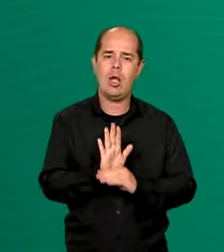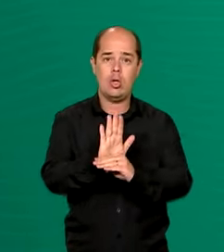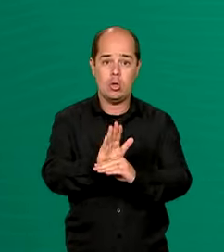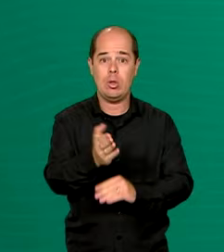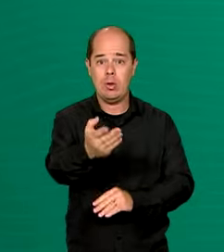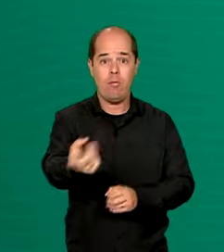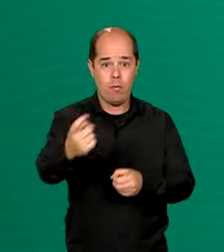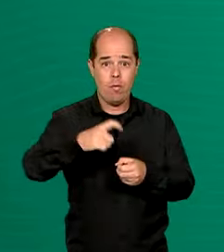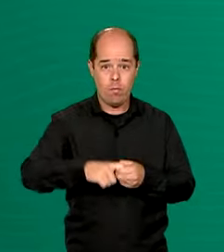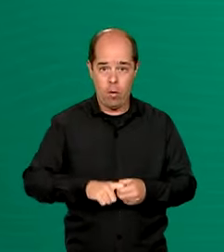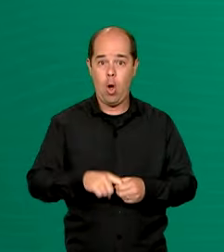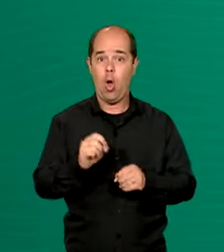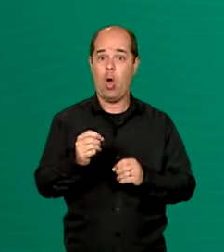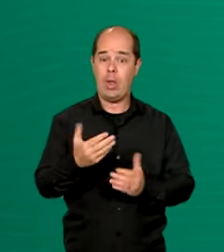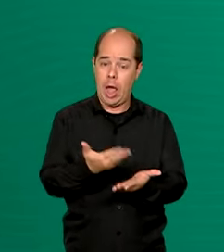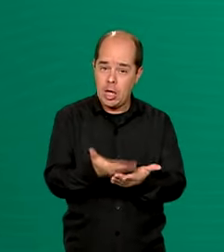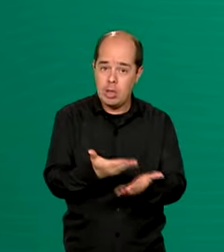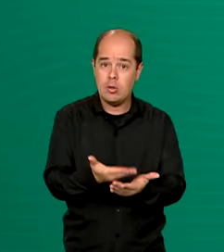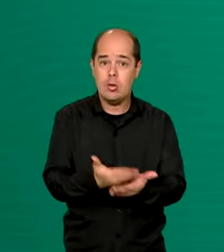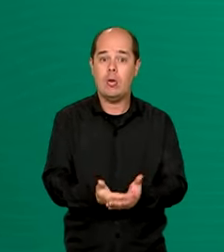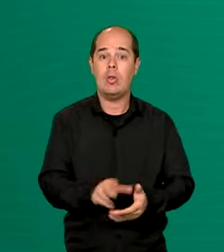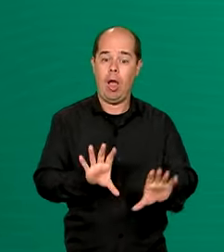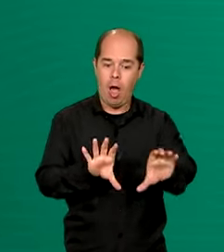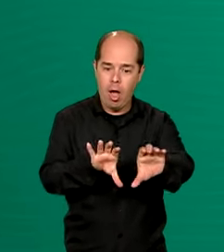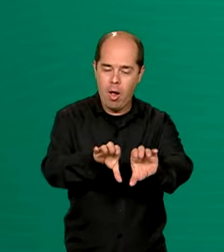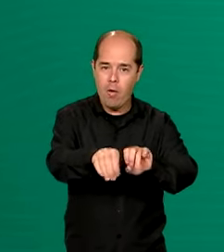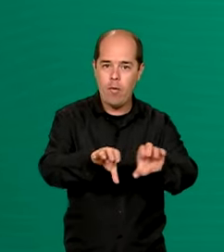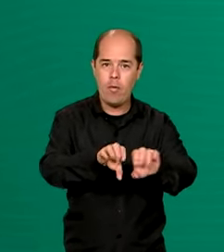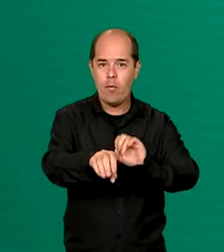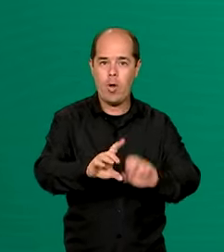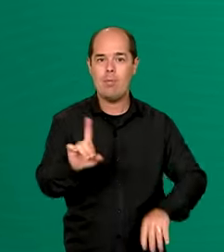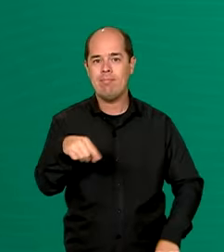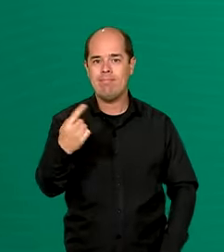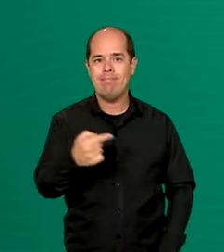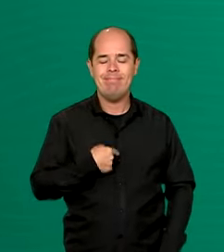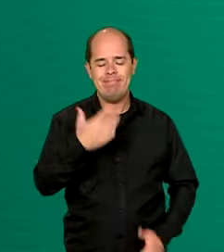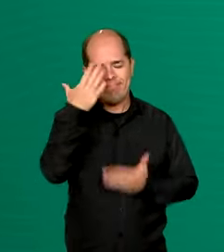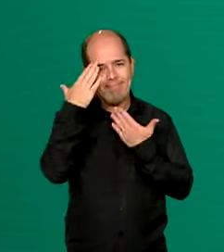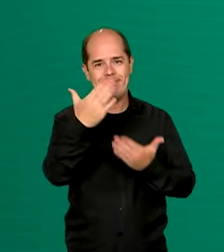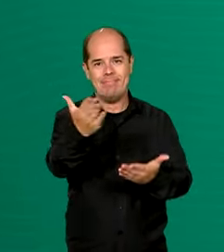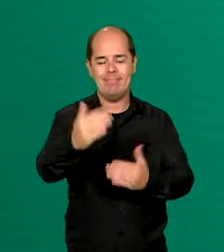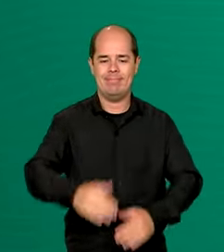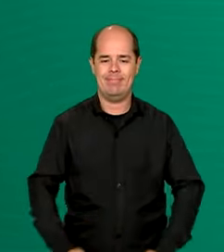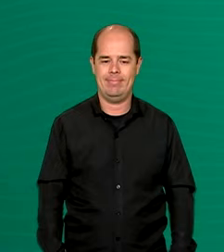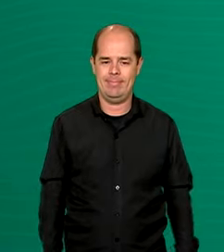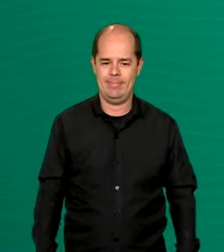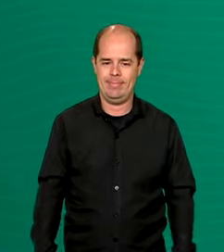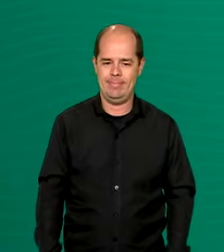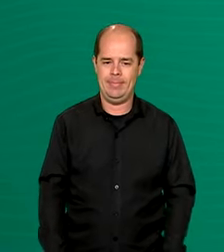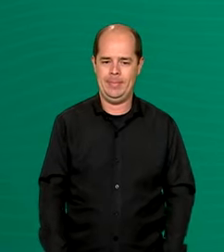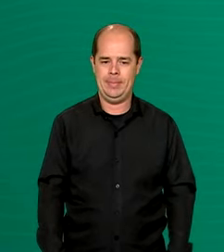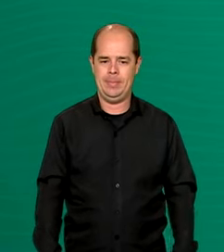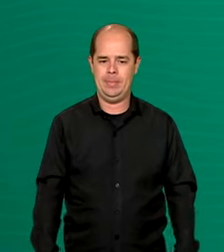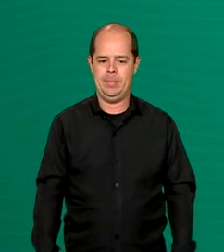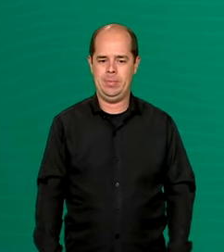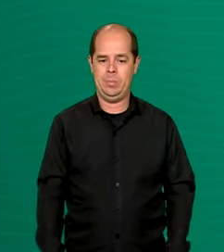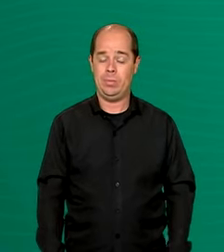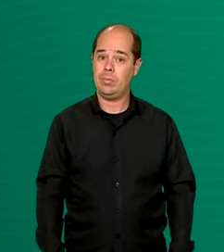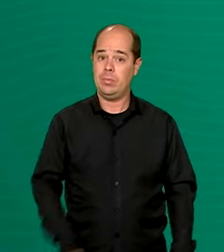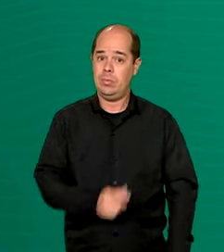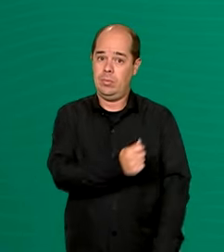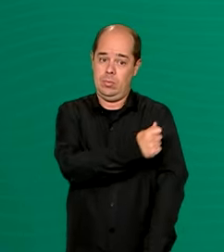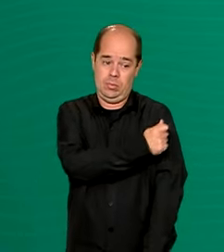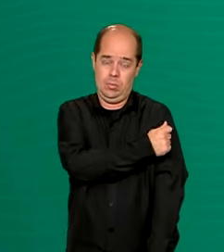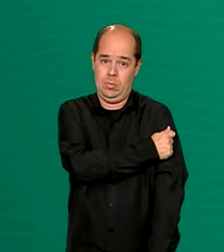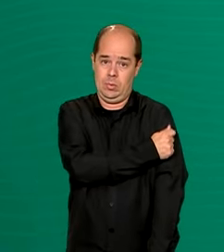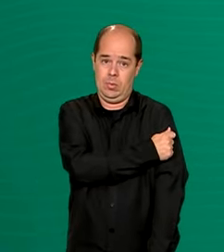Volta a estudar, tira o seu diploma e nós ficamos muito agradecidos. Inclusive, presidente, o aluno que ainda